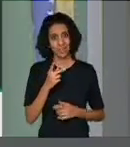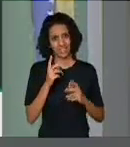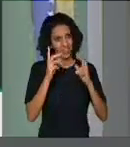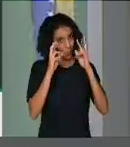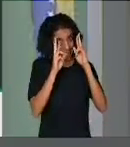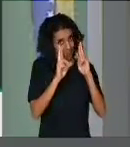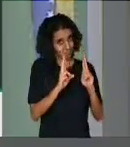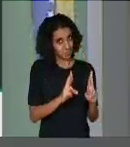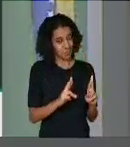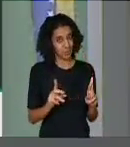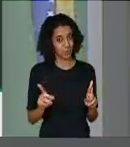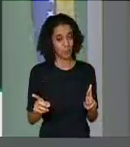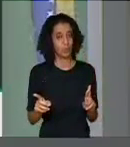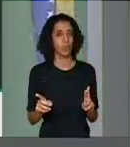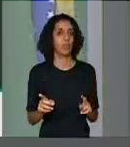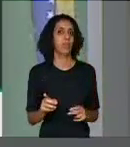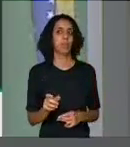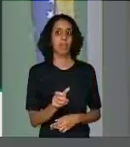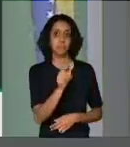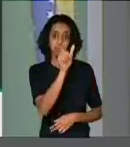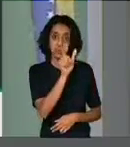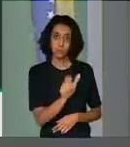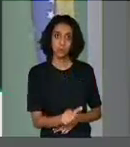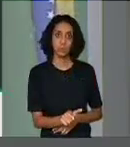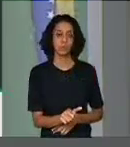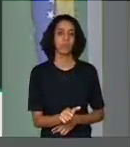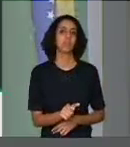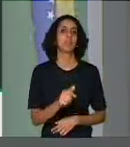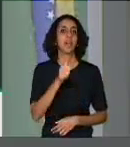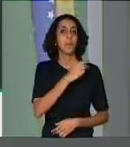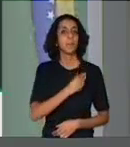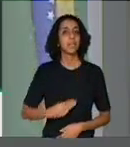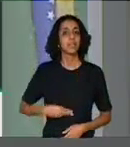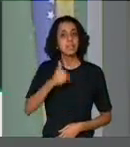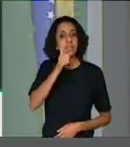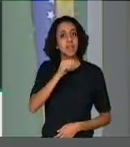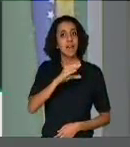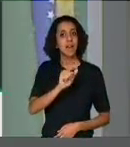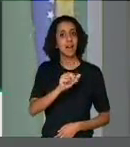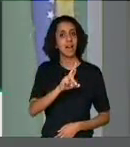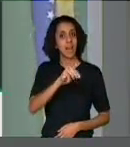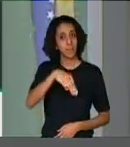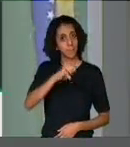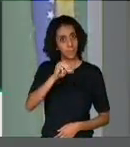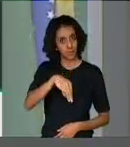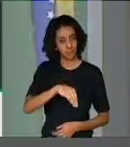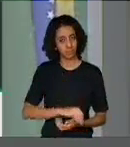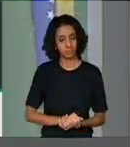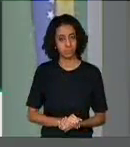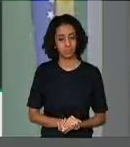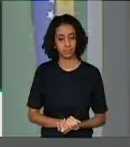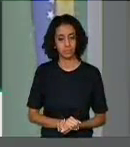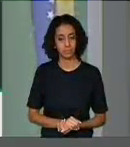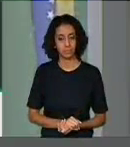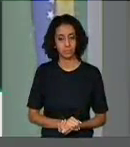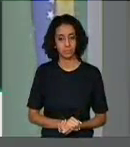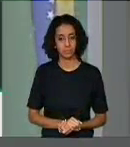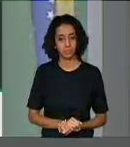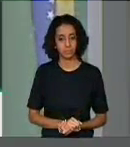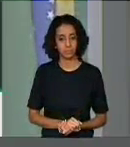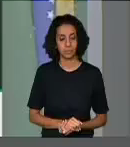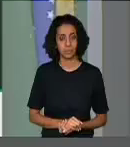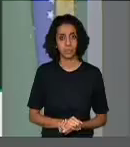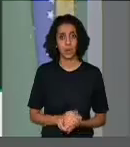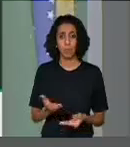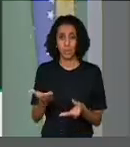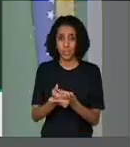respeitosamente, a figura da presidente Carmen Lúcia. Eu lamento muito o processo